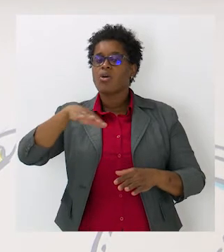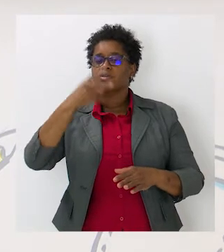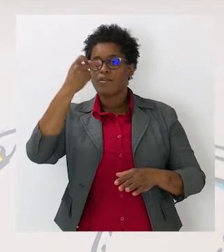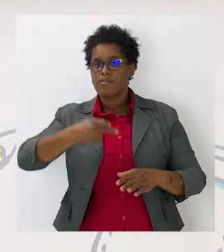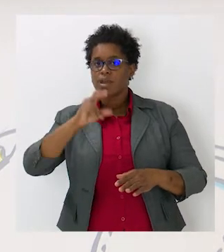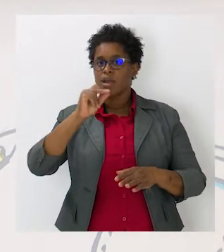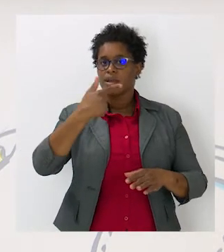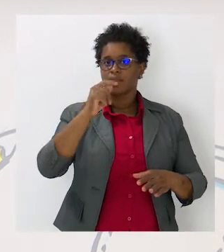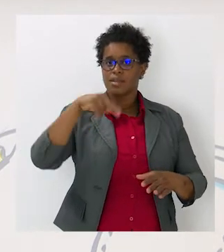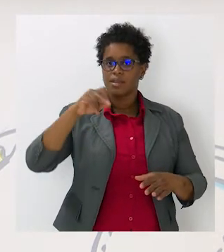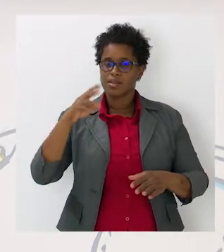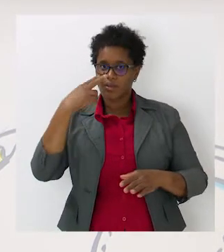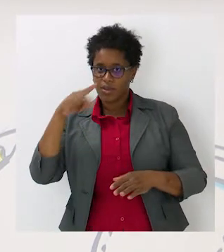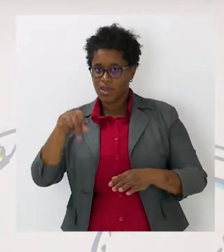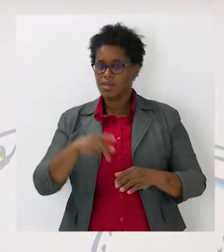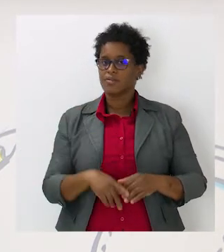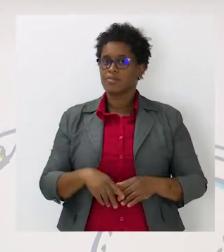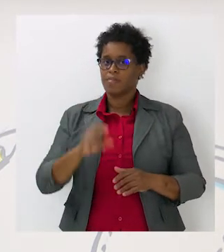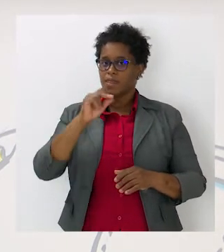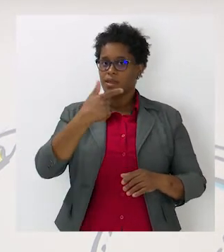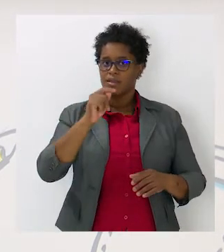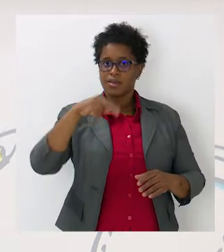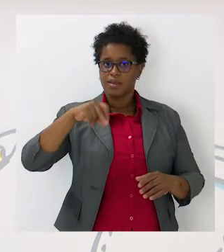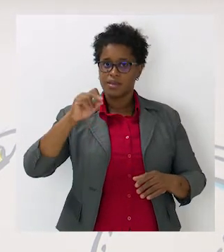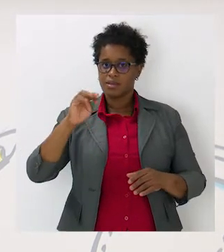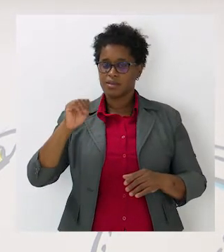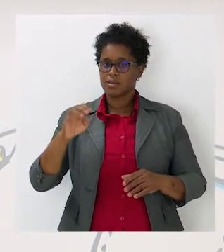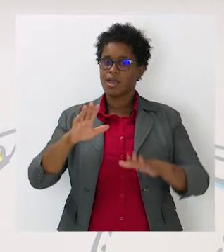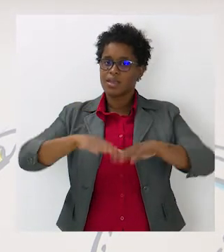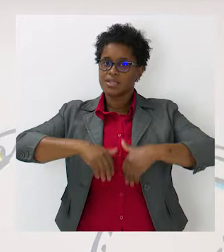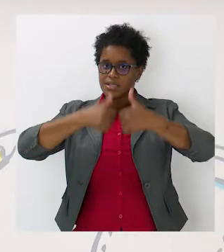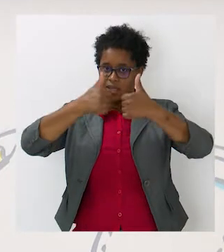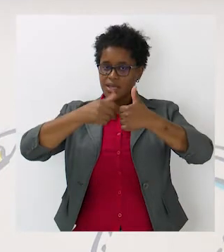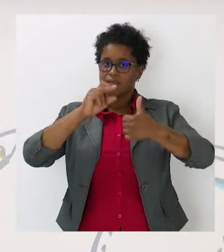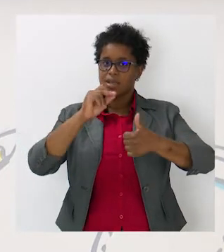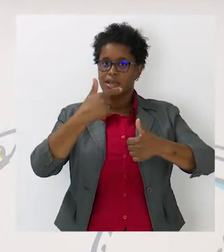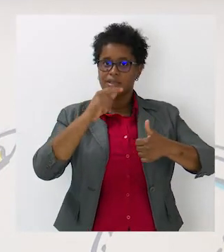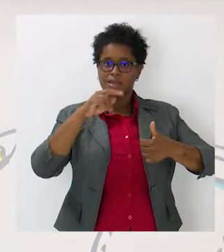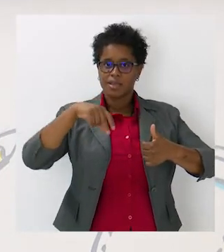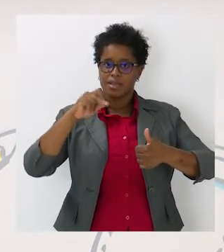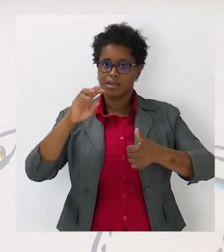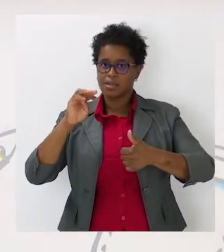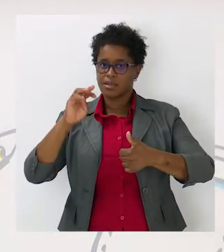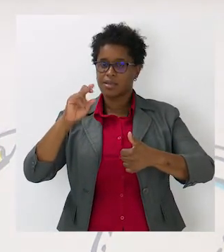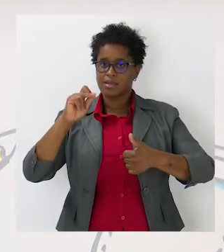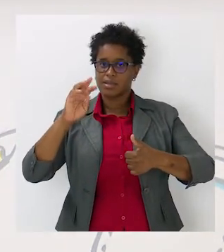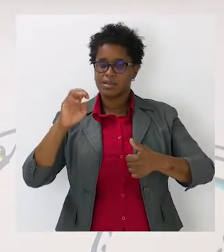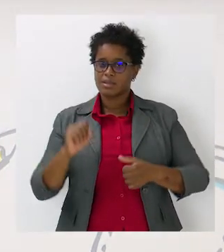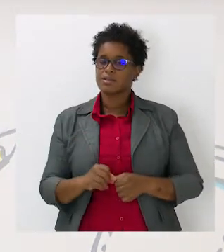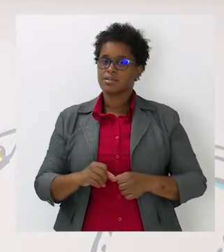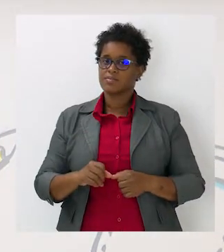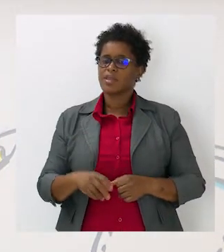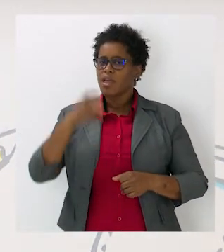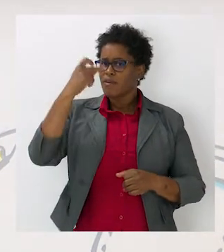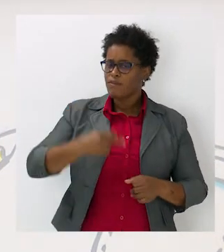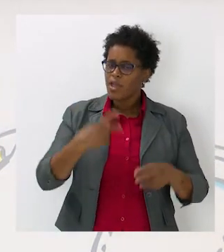Atenas? Estão vendo aqui? Atenas. A cidade de Atenas. E a